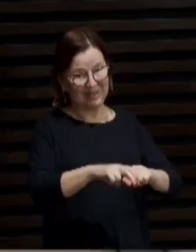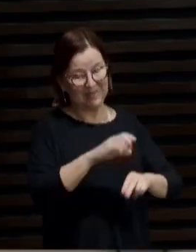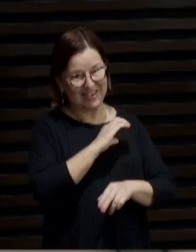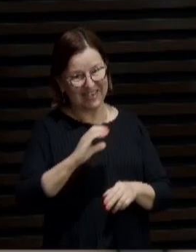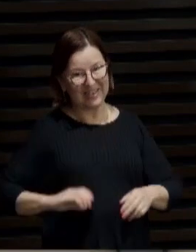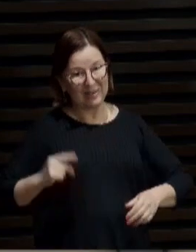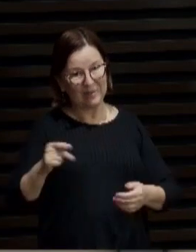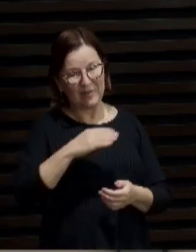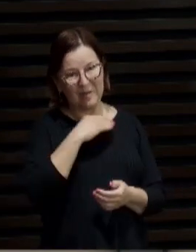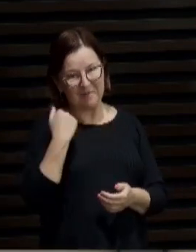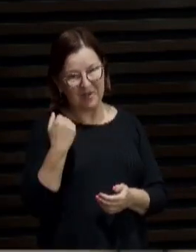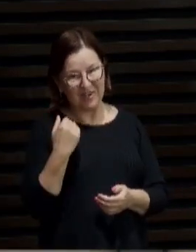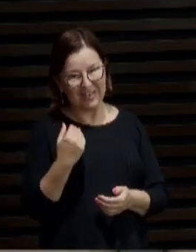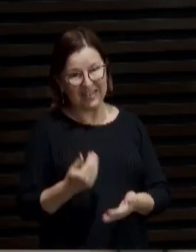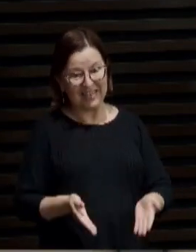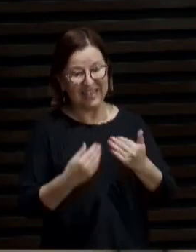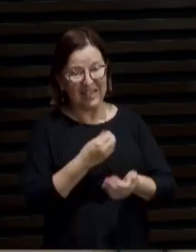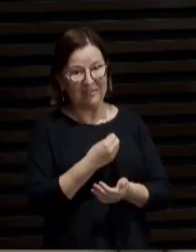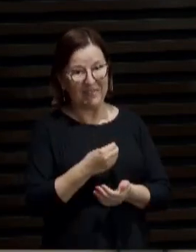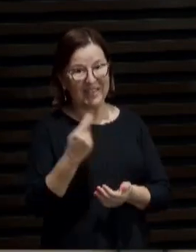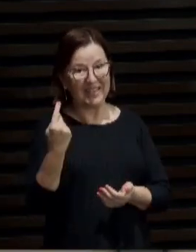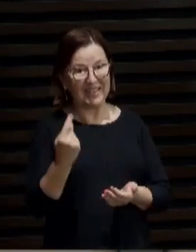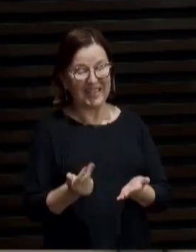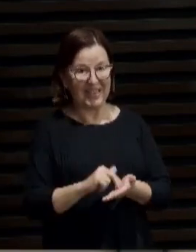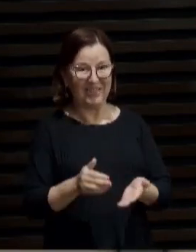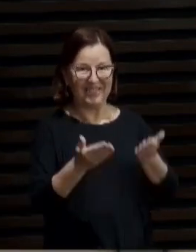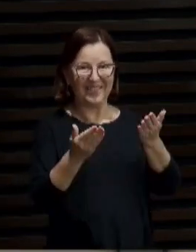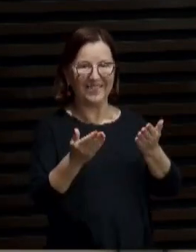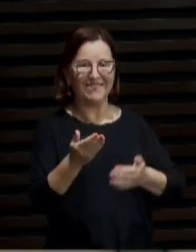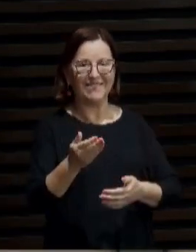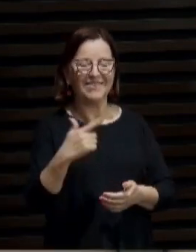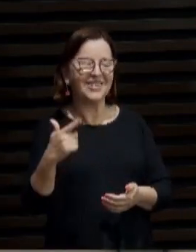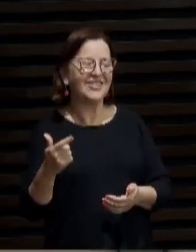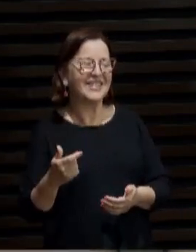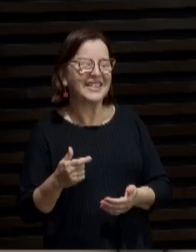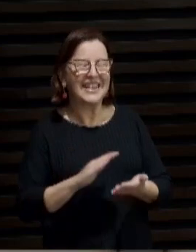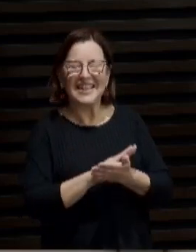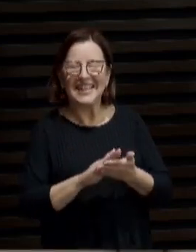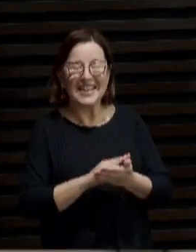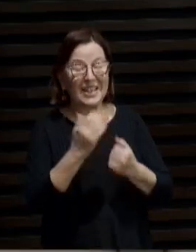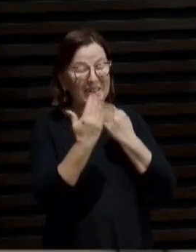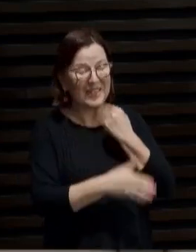Ele em sua ressurreição, nenhuma condenação há para aqueles que estão em Cristo Jesus.